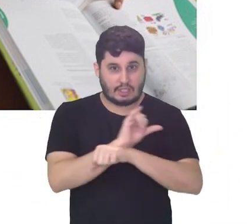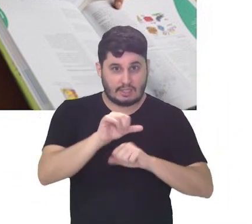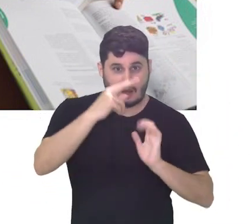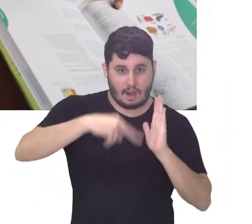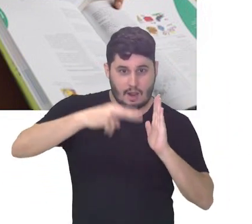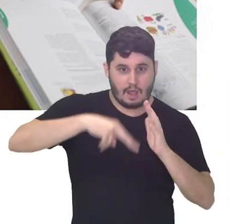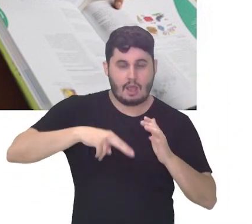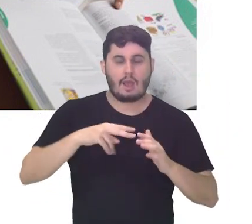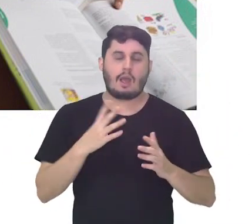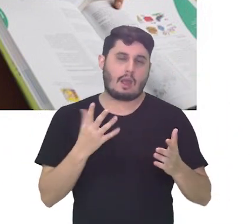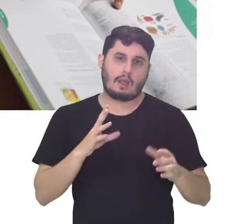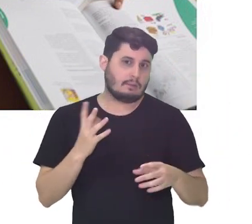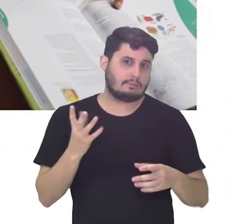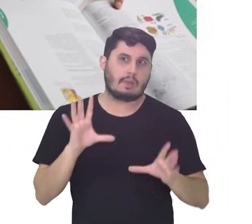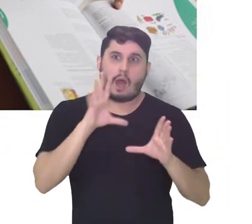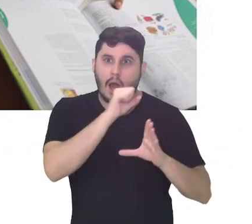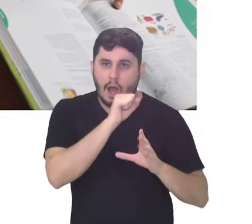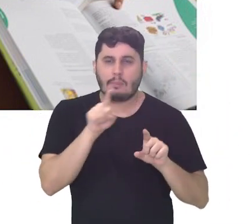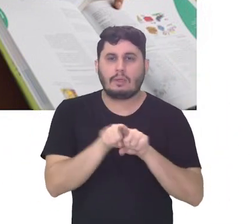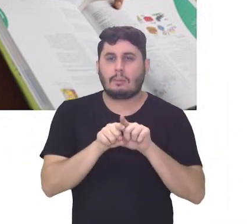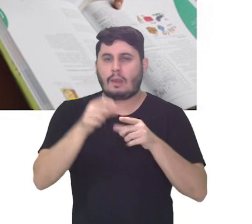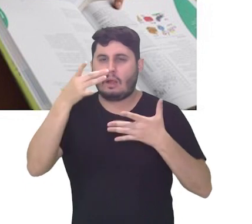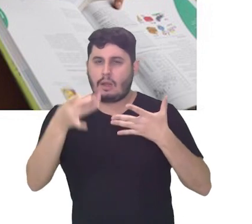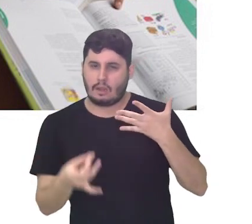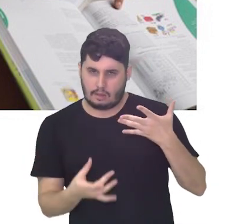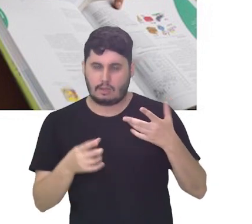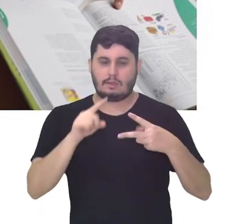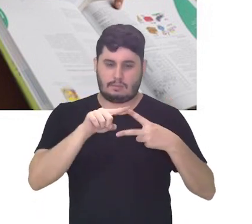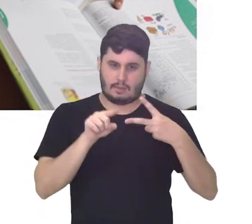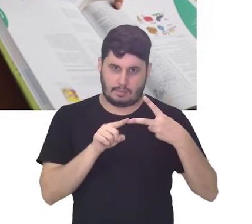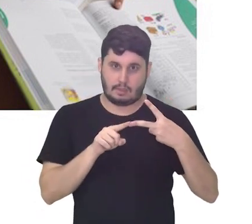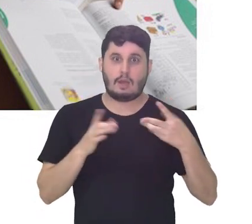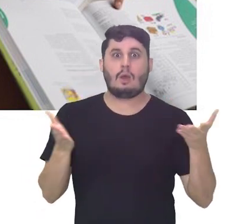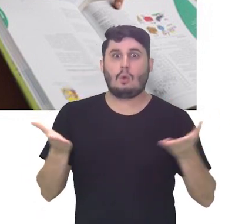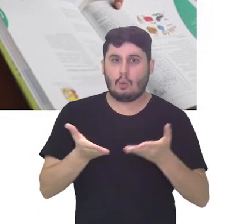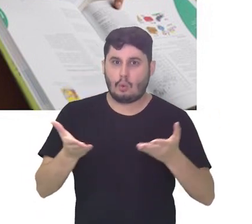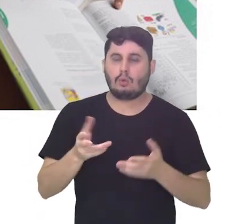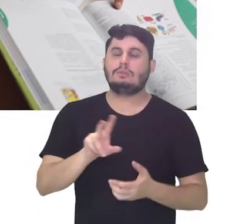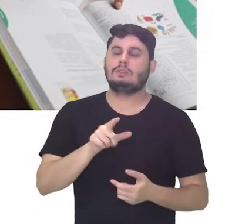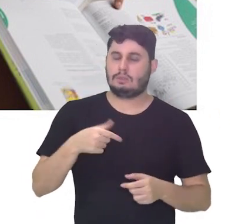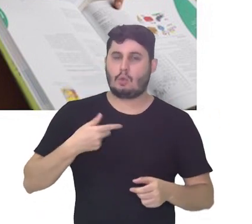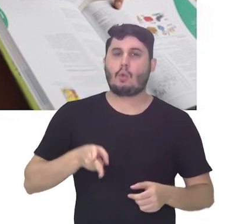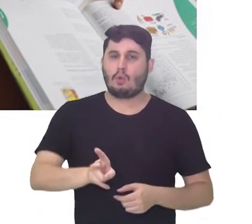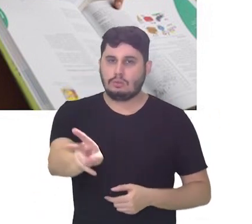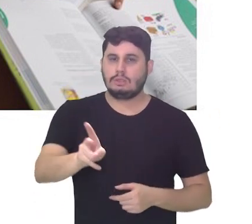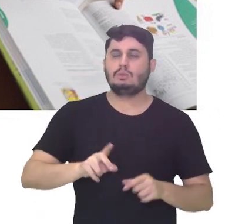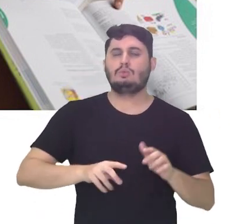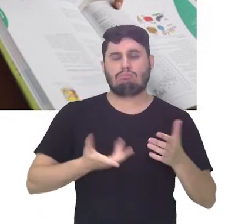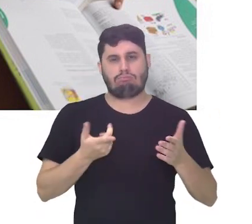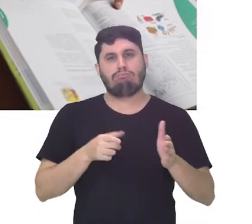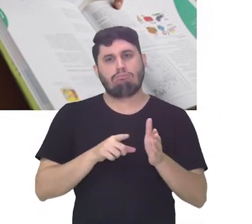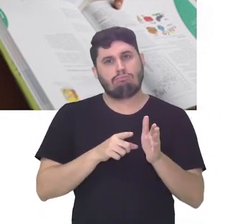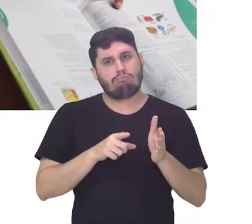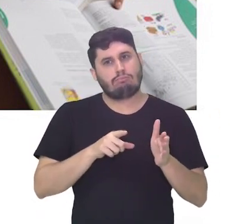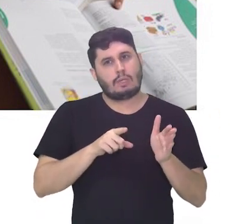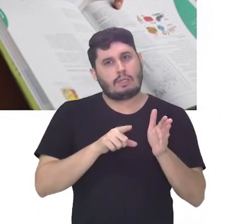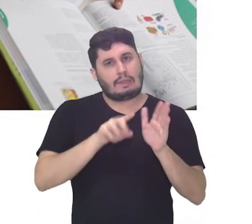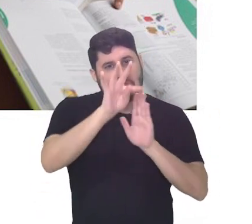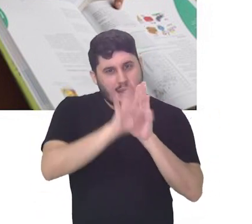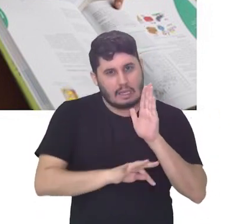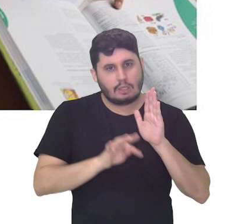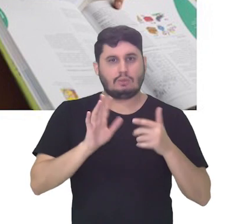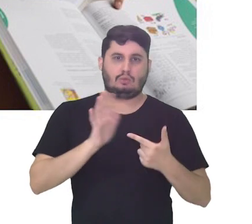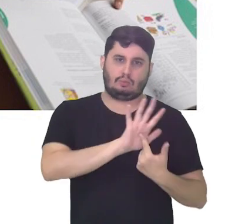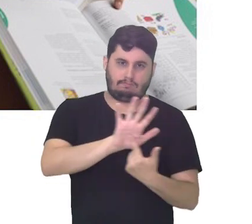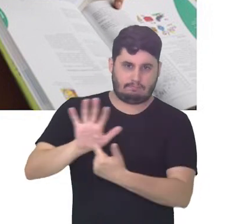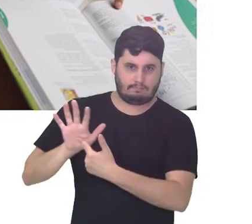ok? Então, hoje, vamos continuar trabalhando em cima de textos, certo? Ou, mais precisamente,